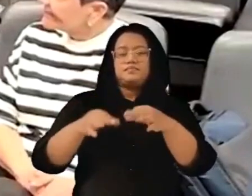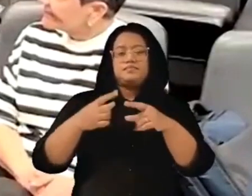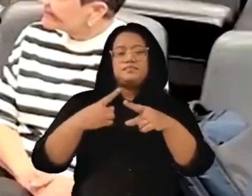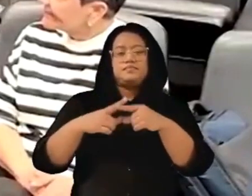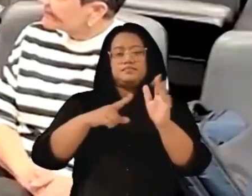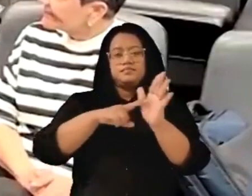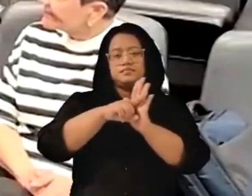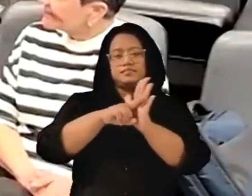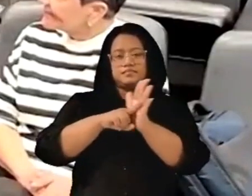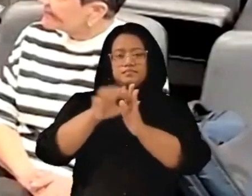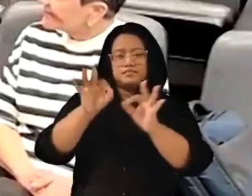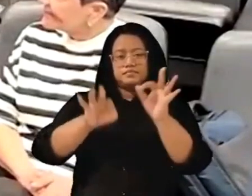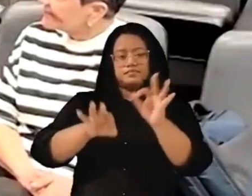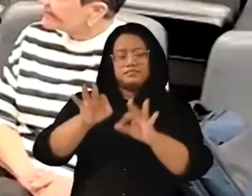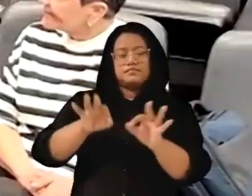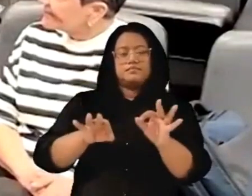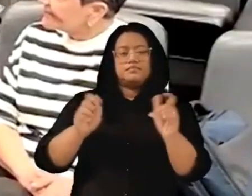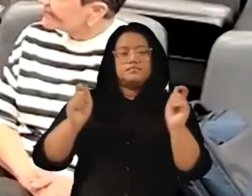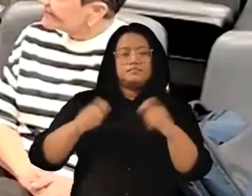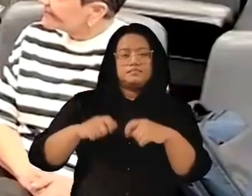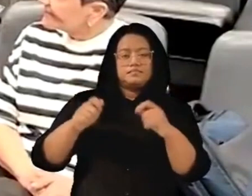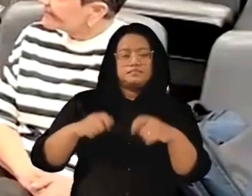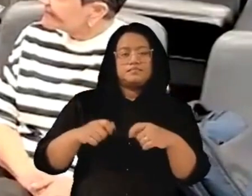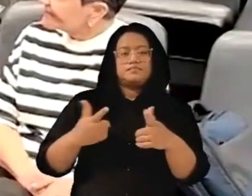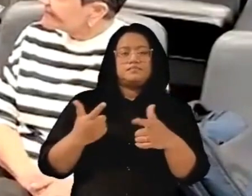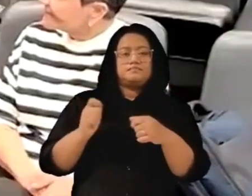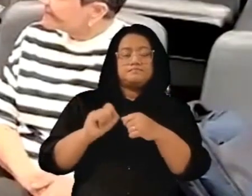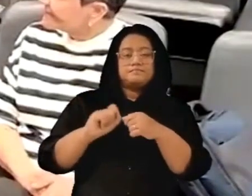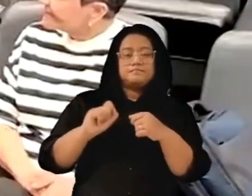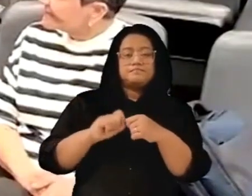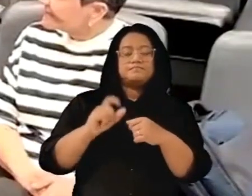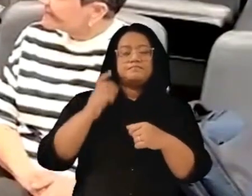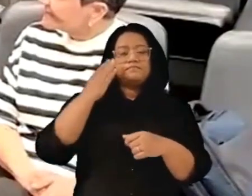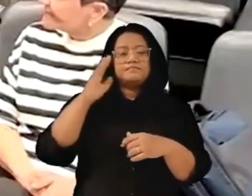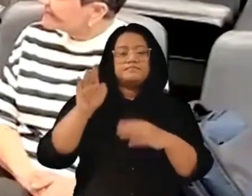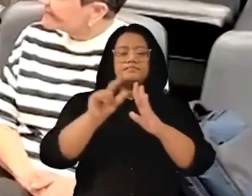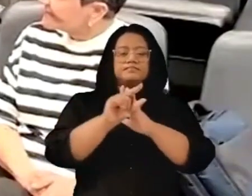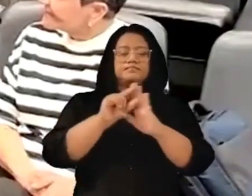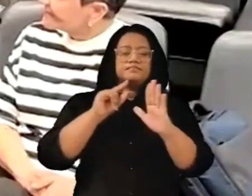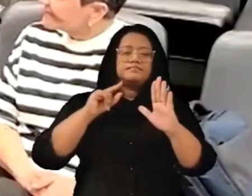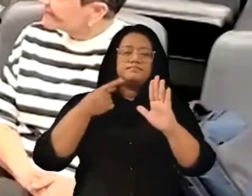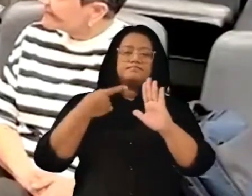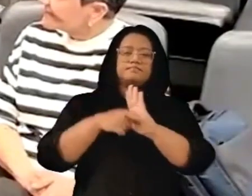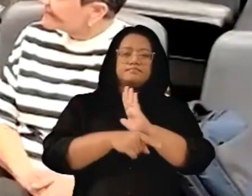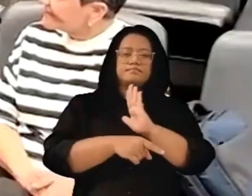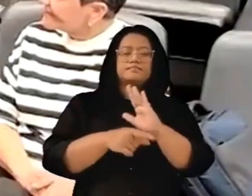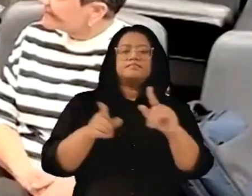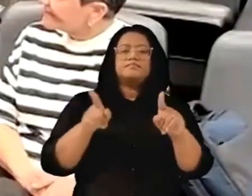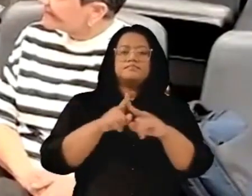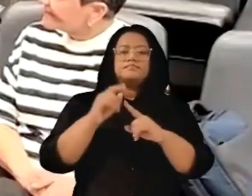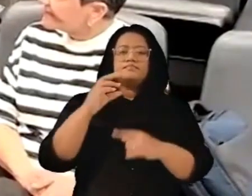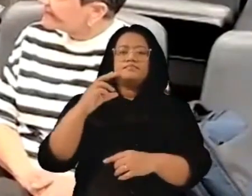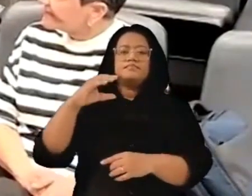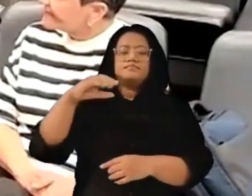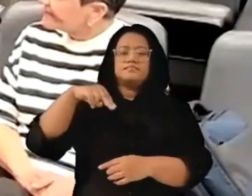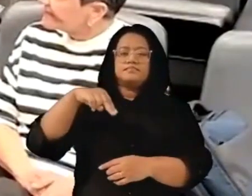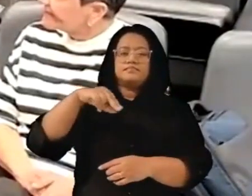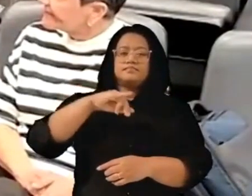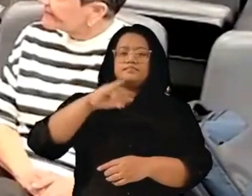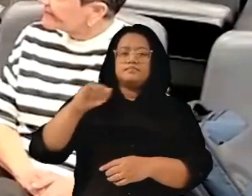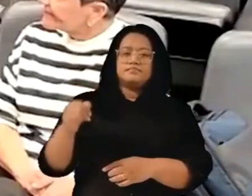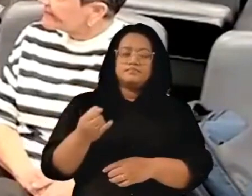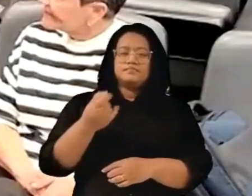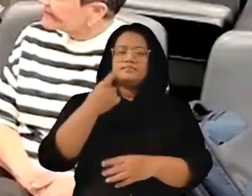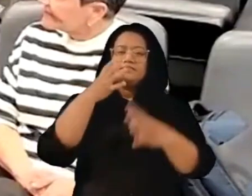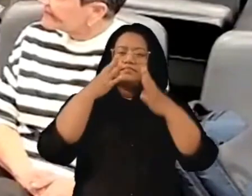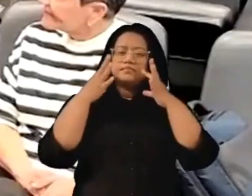ser realizadas, especialmente nos processos complexos, e também o CNJ, eu acho que é atento a isto,